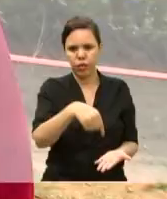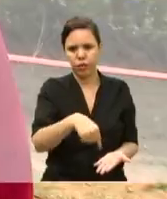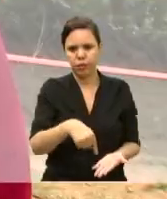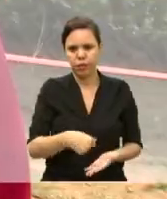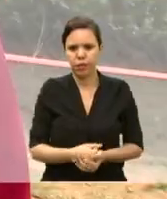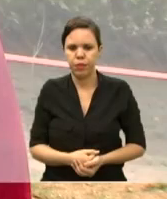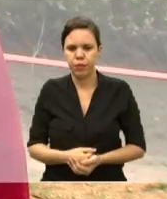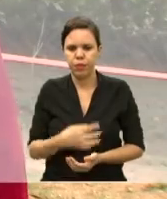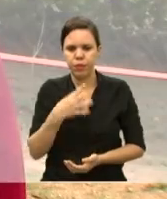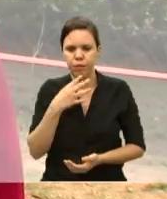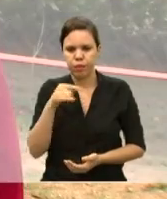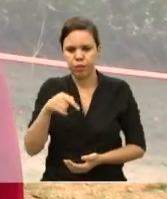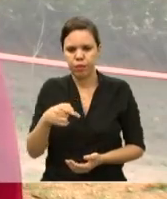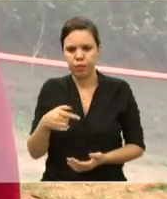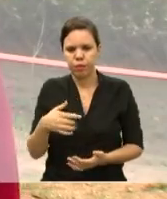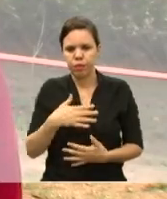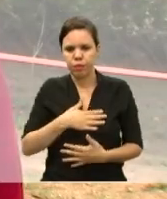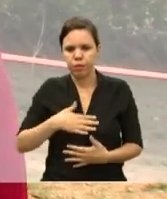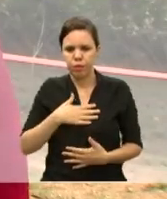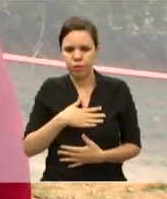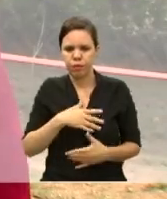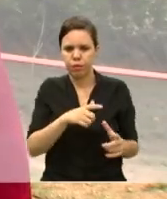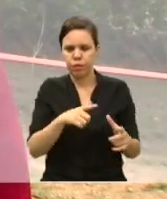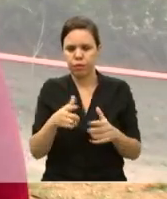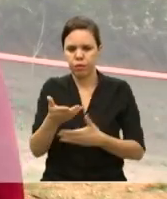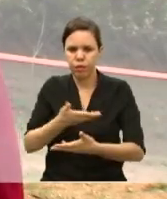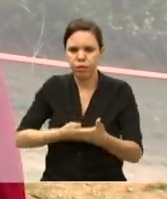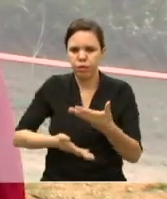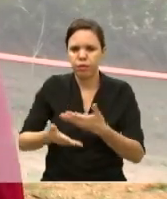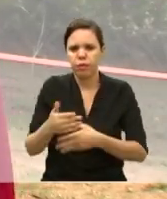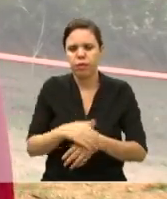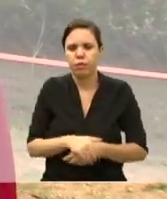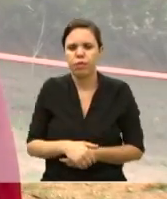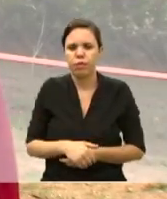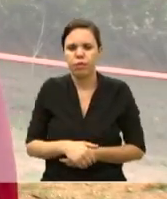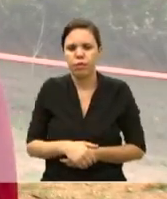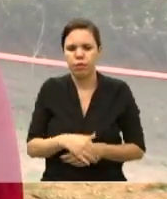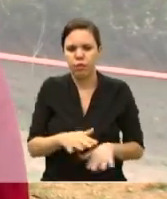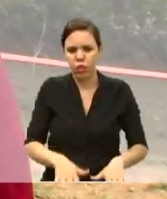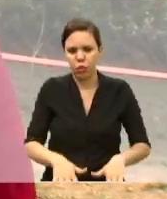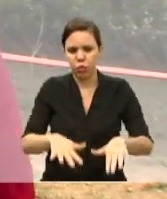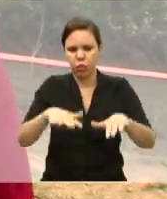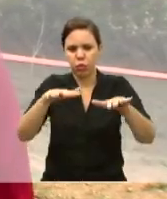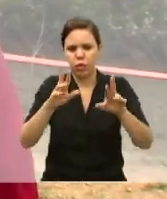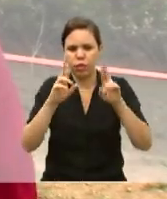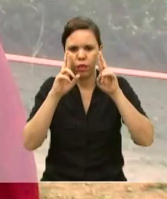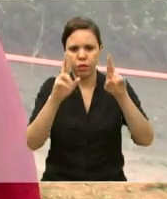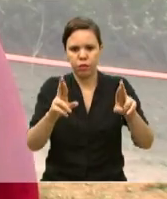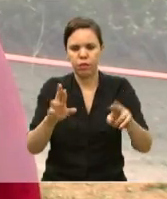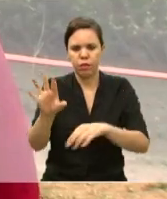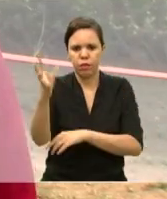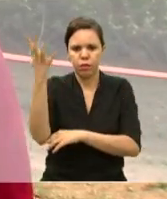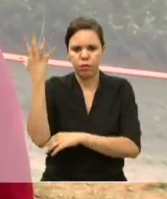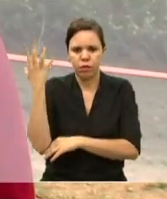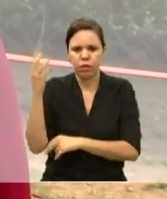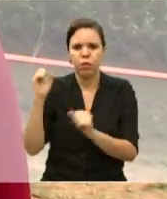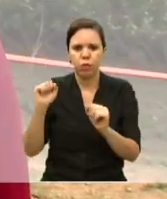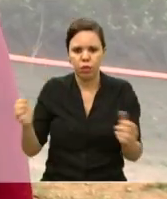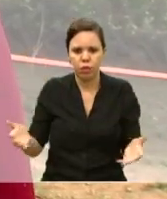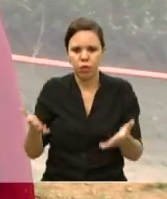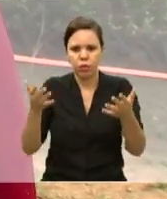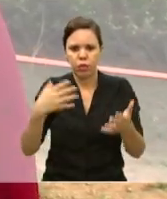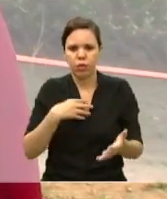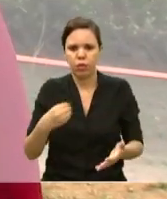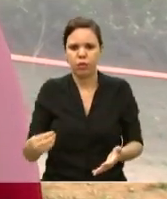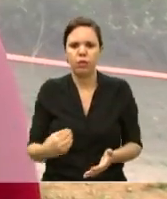filhos. Ao conhecê-la, eu me encantei com essa relação com a infância, o respeito à infância, a relação com a natureza. Poder proporcionar